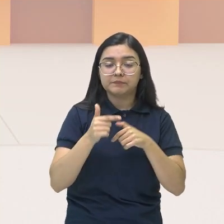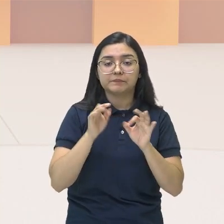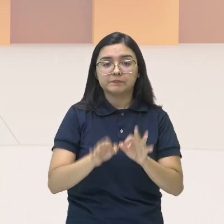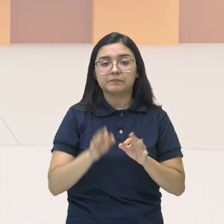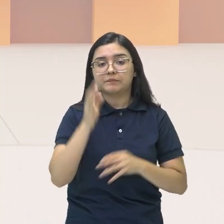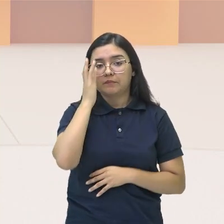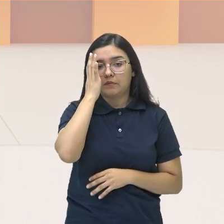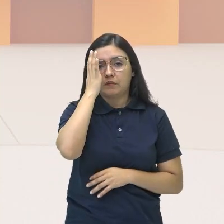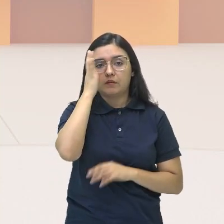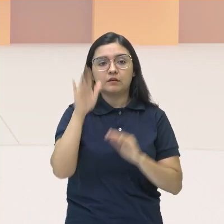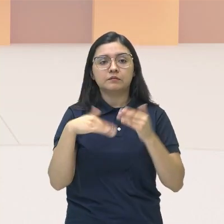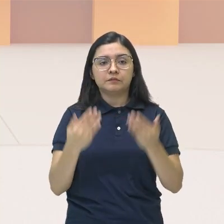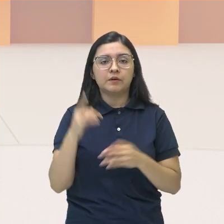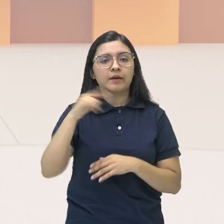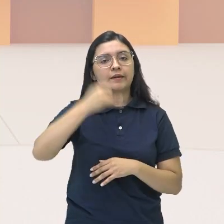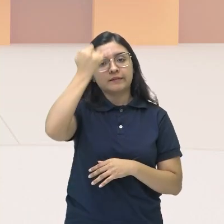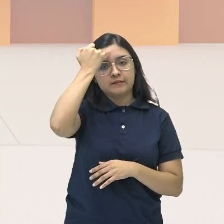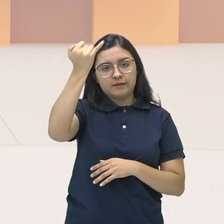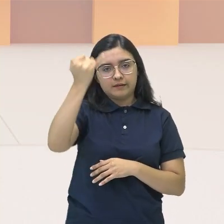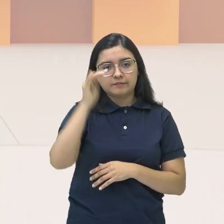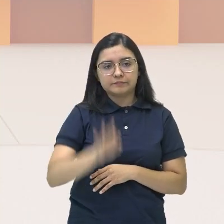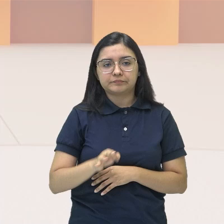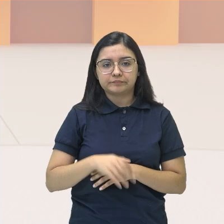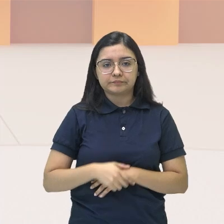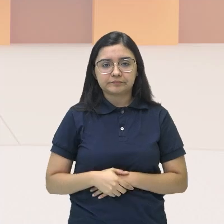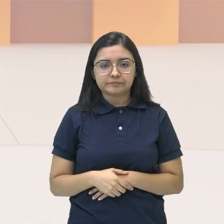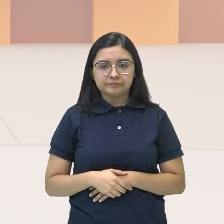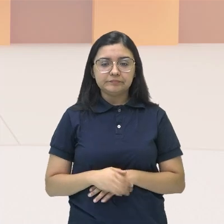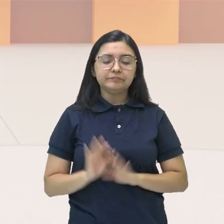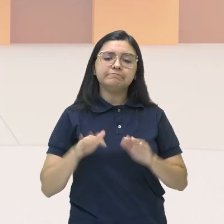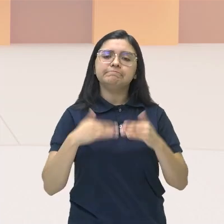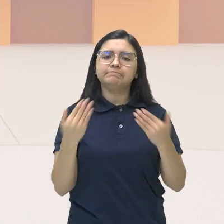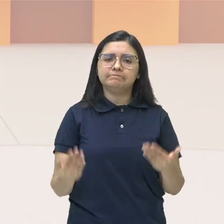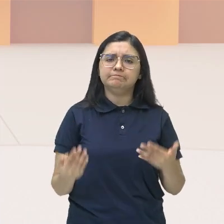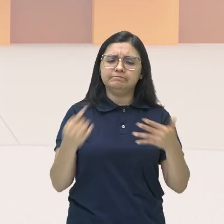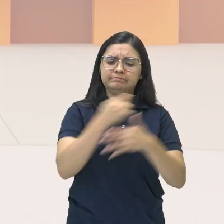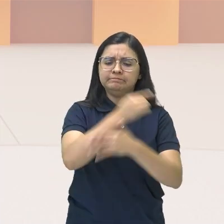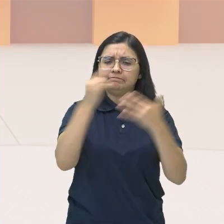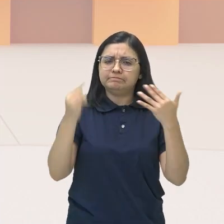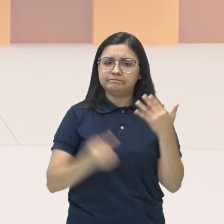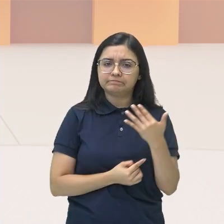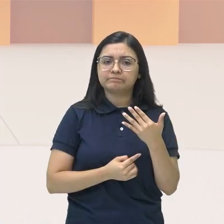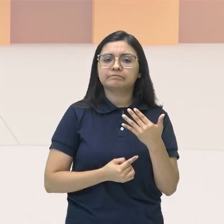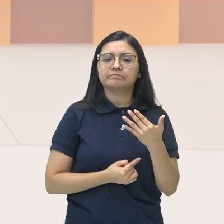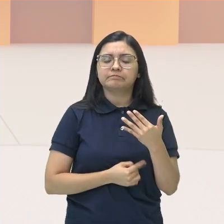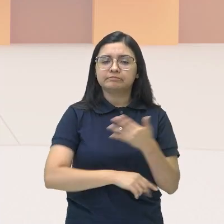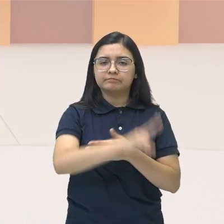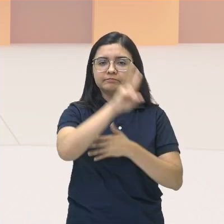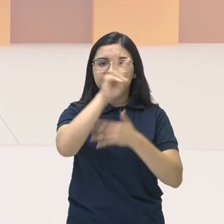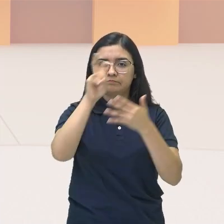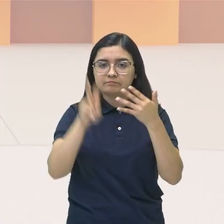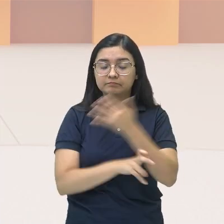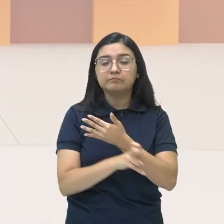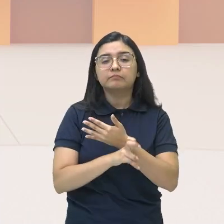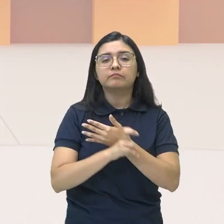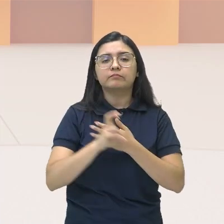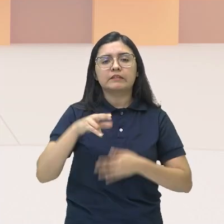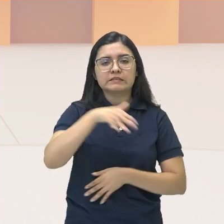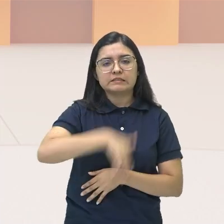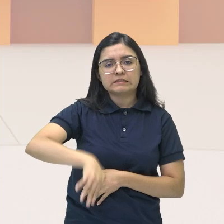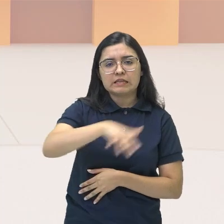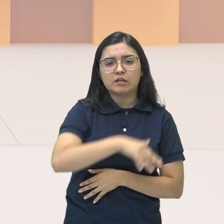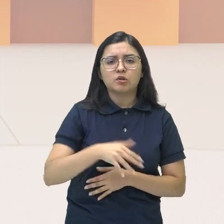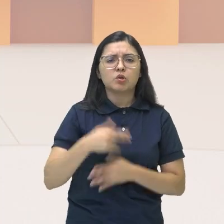tá? Então, é essa a ideia aí. E diante disso tudo aqui, diante desse mundo